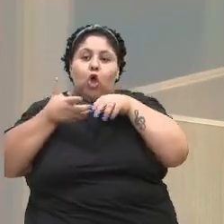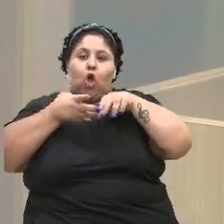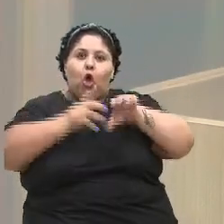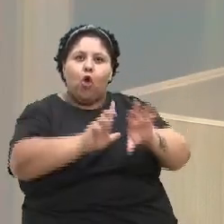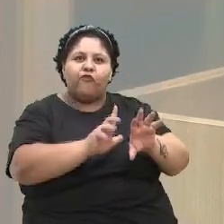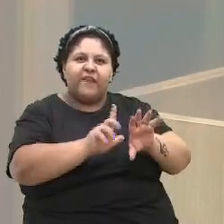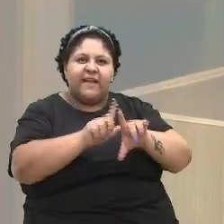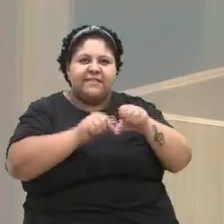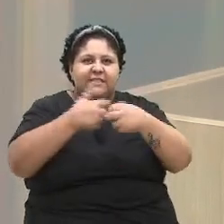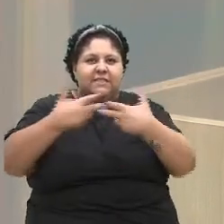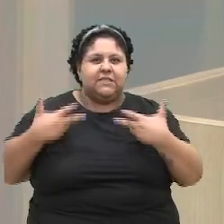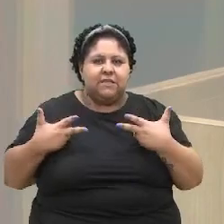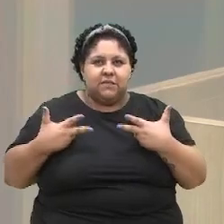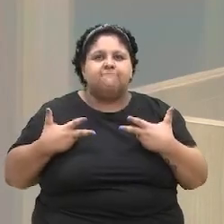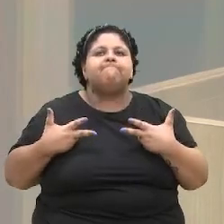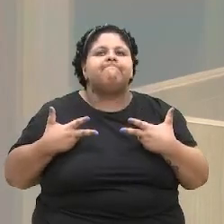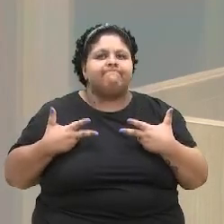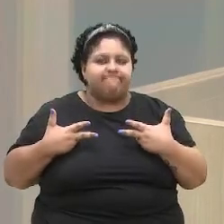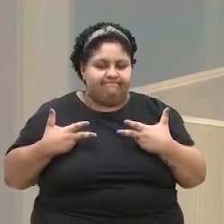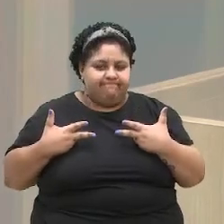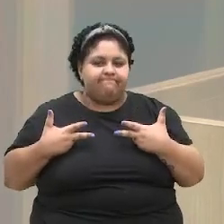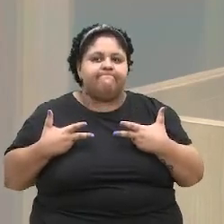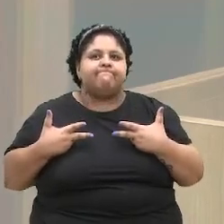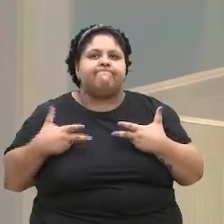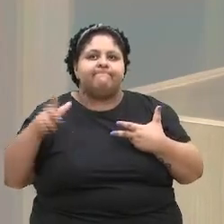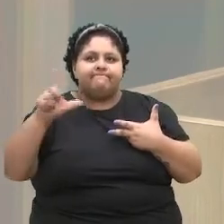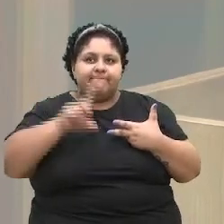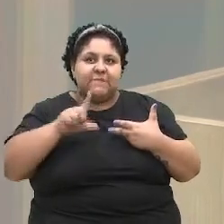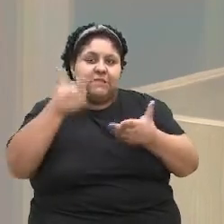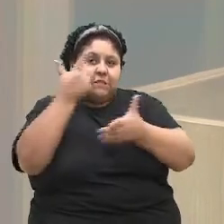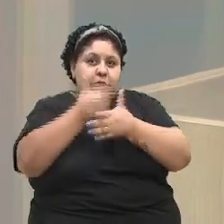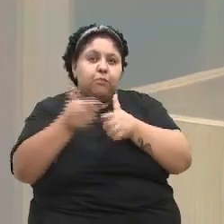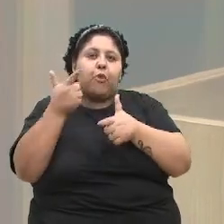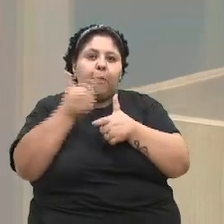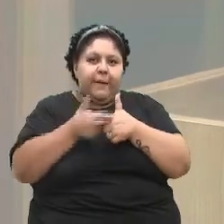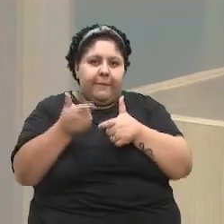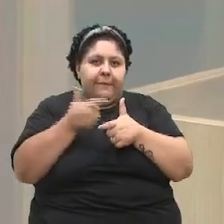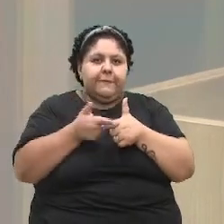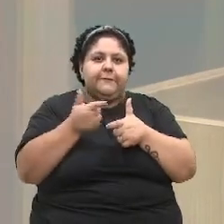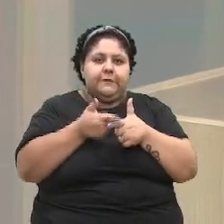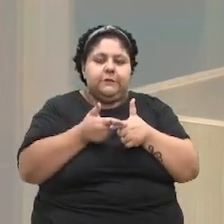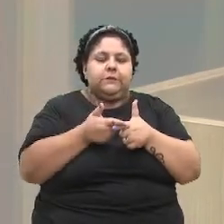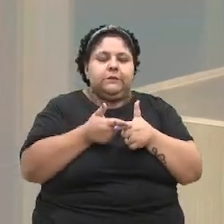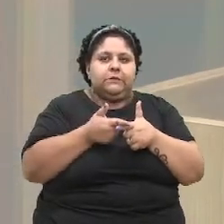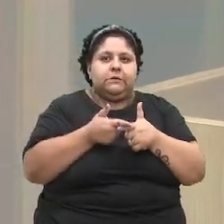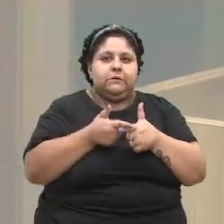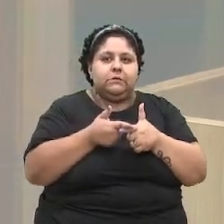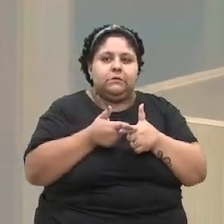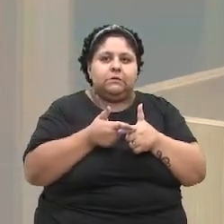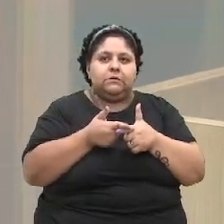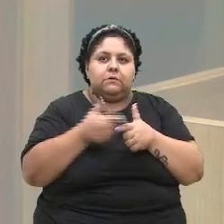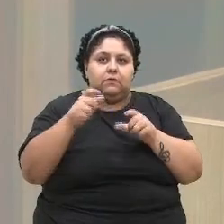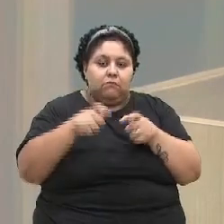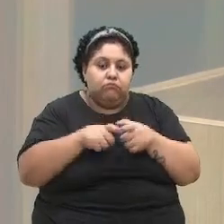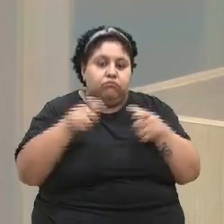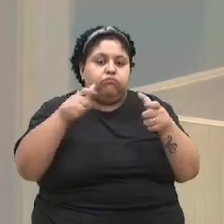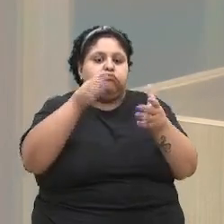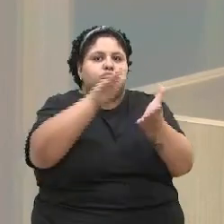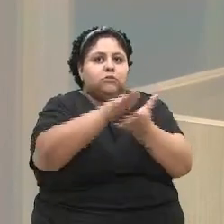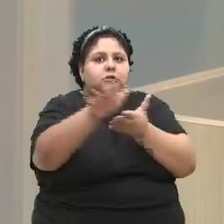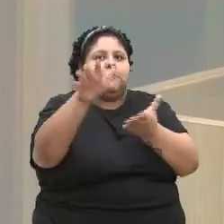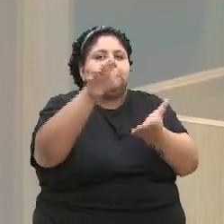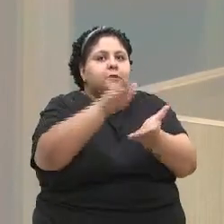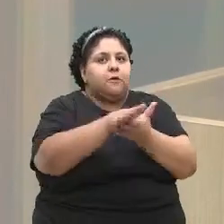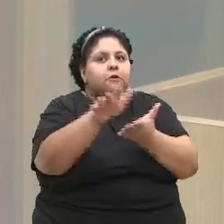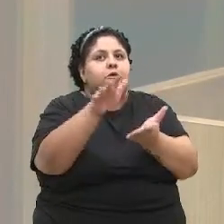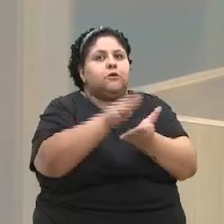absurdo que vai fazer falir a tão falada né maior produção de horte frut e